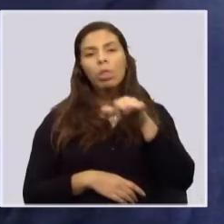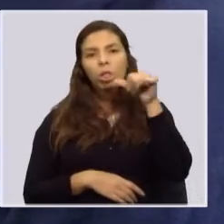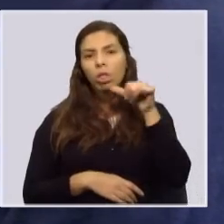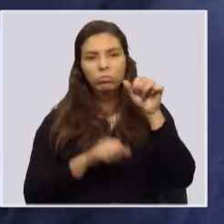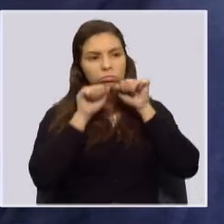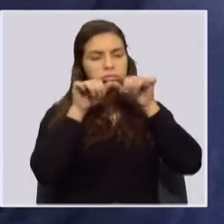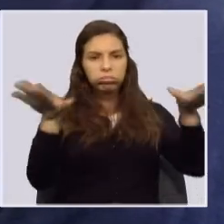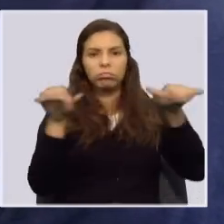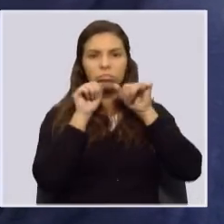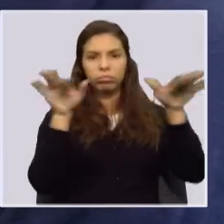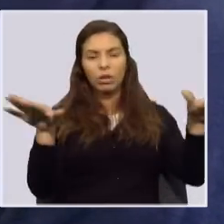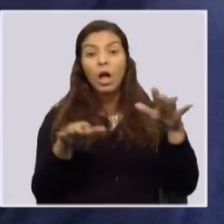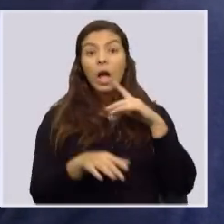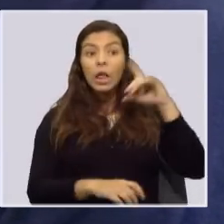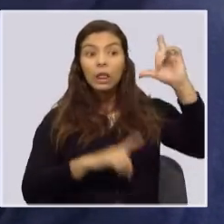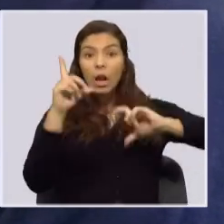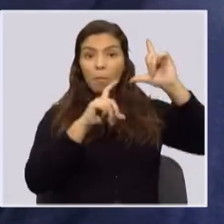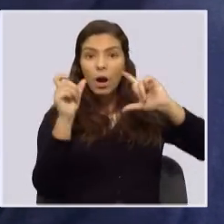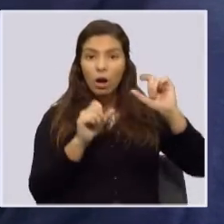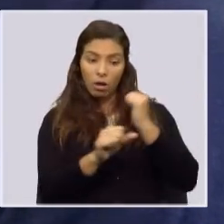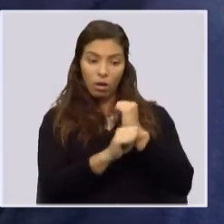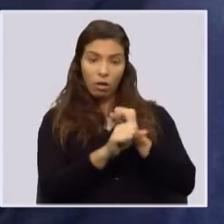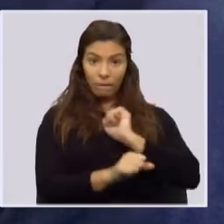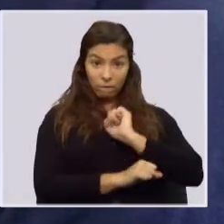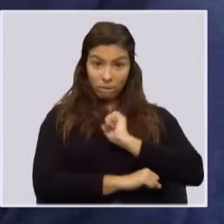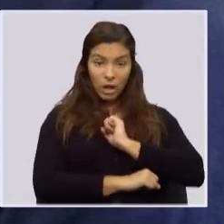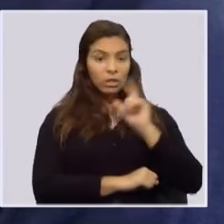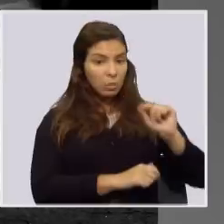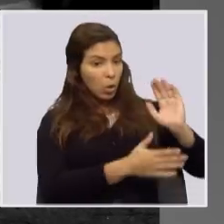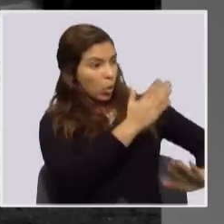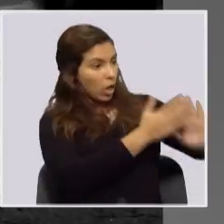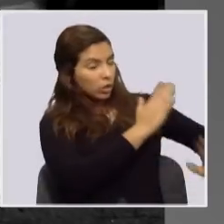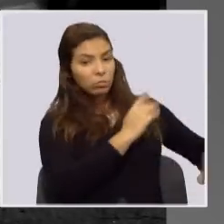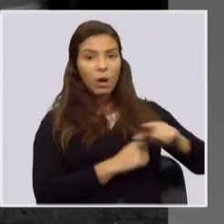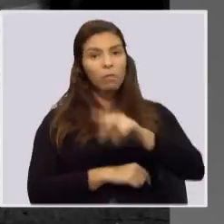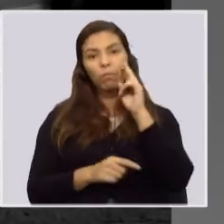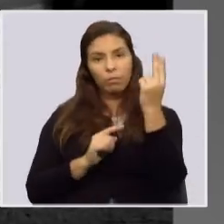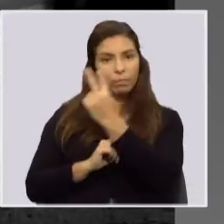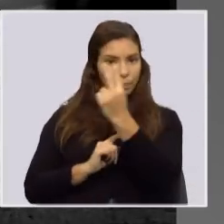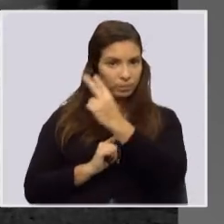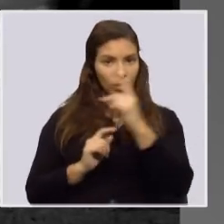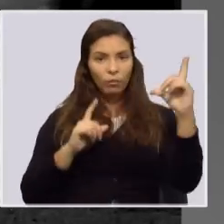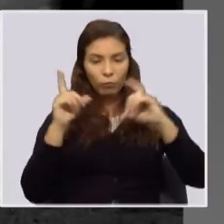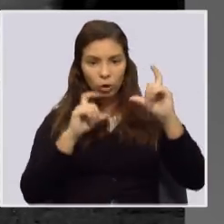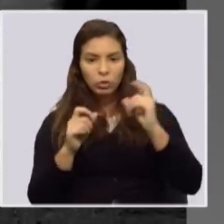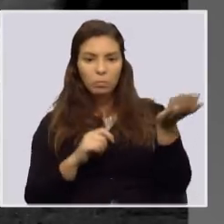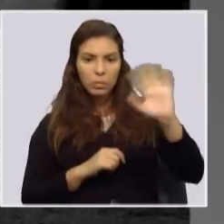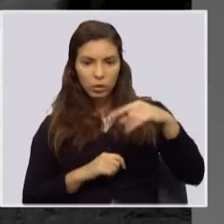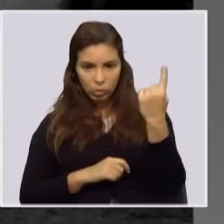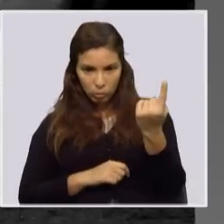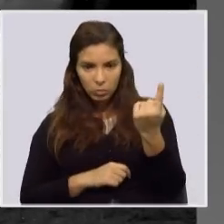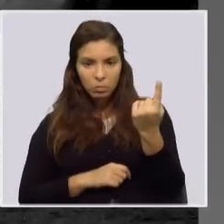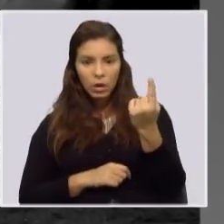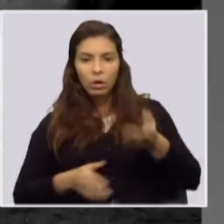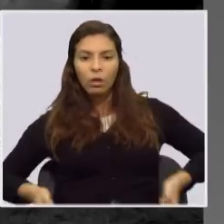eu partilho quase diariamente trabalho meu e dos meus colegas. Continuamos a olhar as tuas fotografias e temos aqui